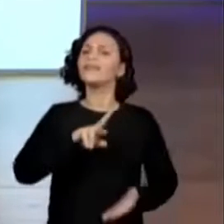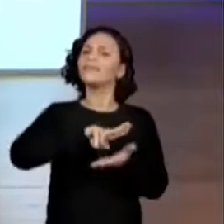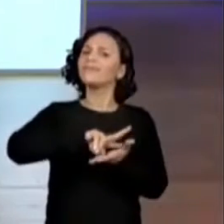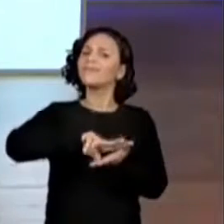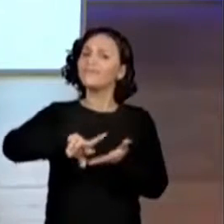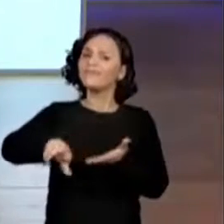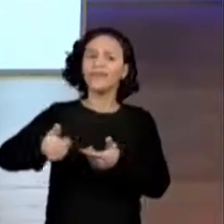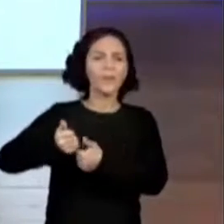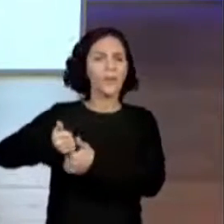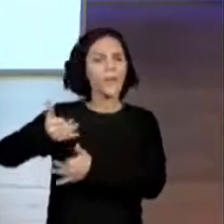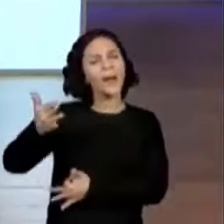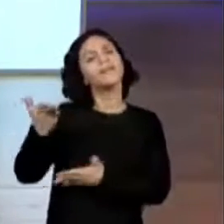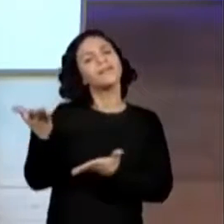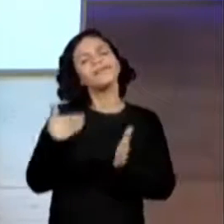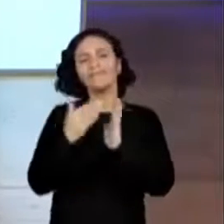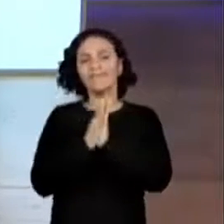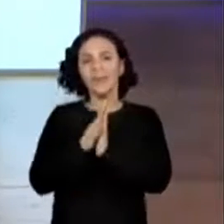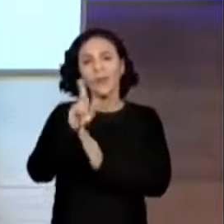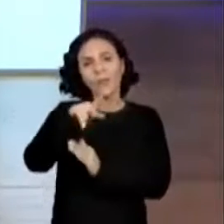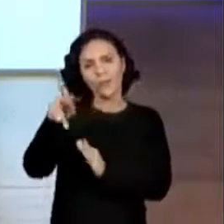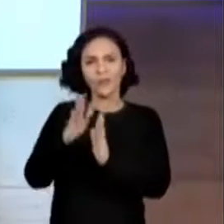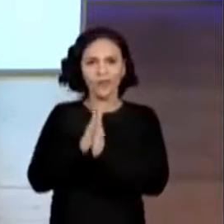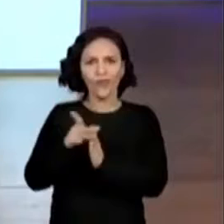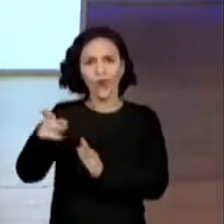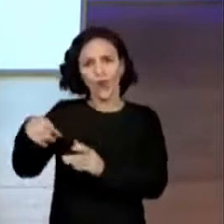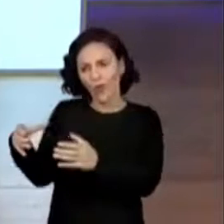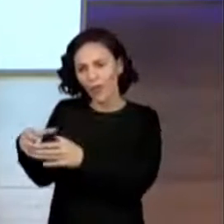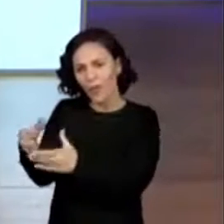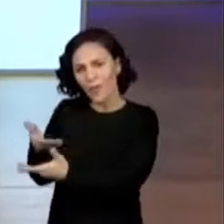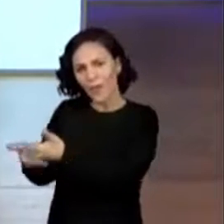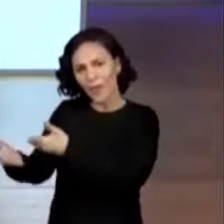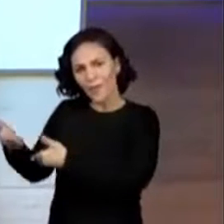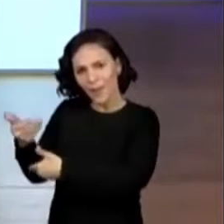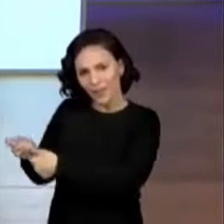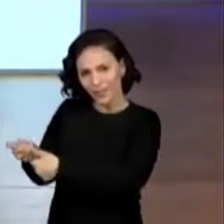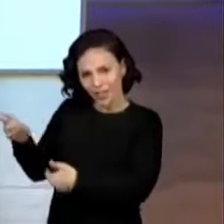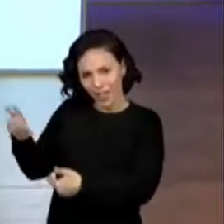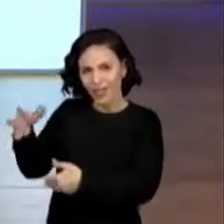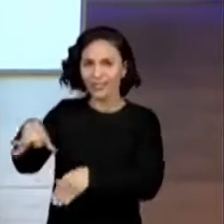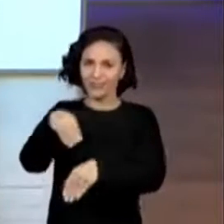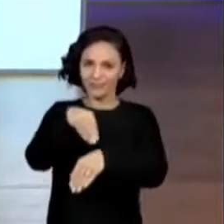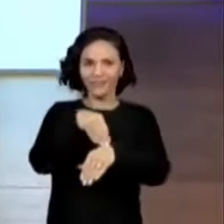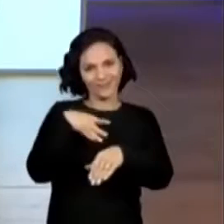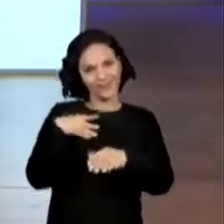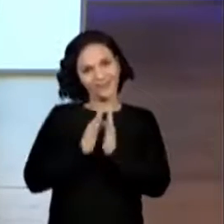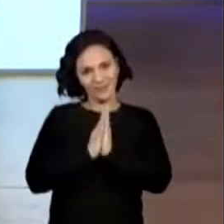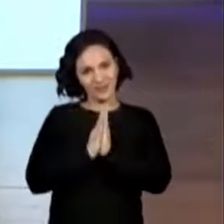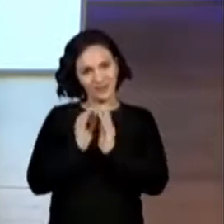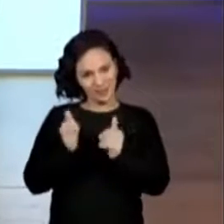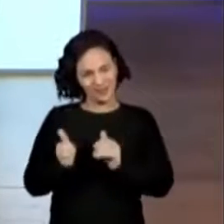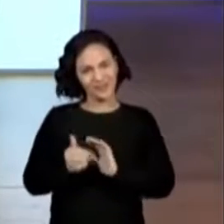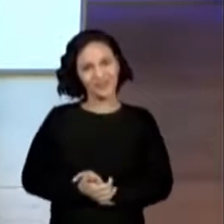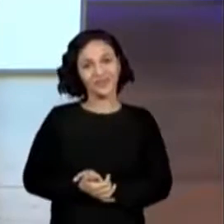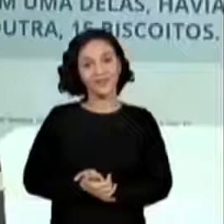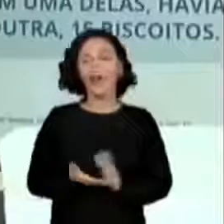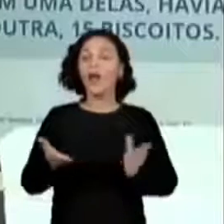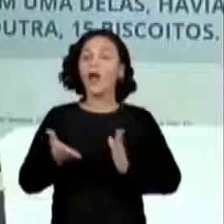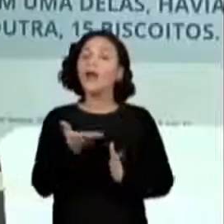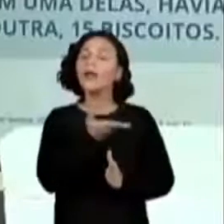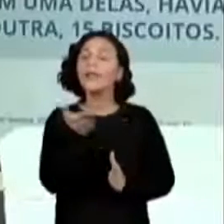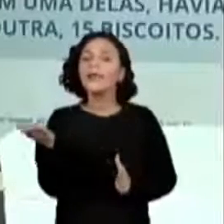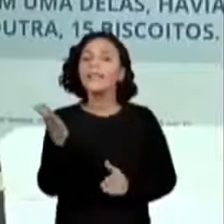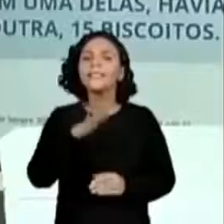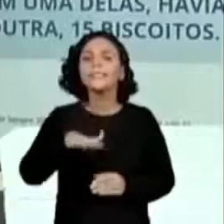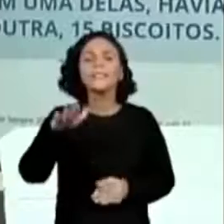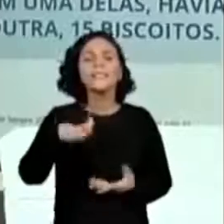favor, vão fazendo aí a mediação com a criançada, porque a gente leu a situação agora. E aí, criançada, como